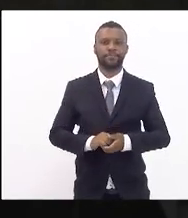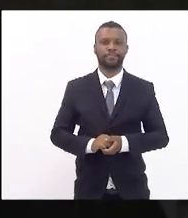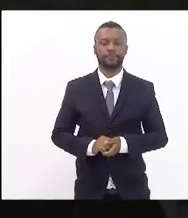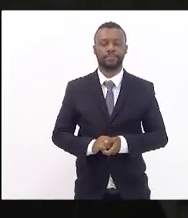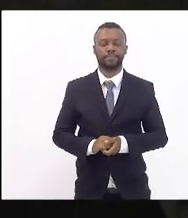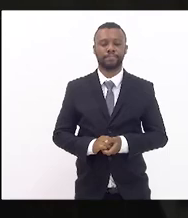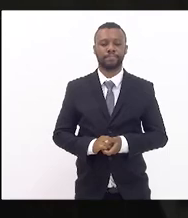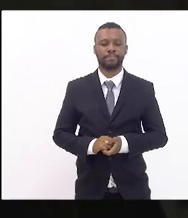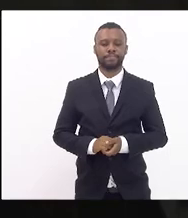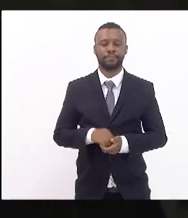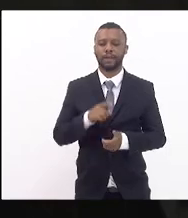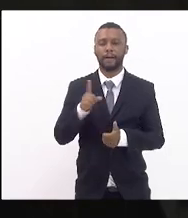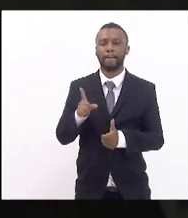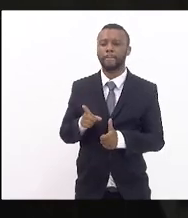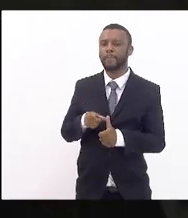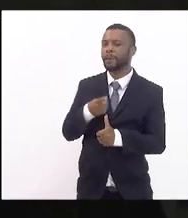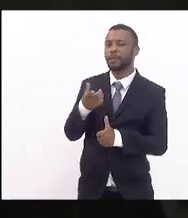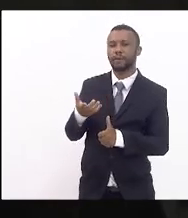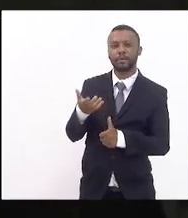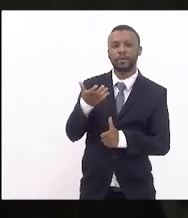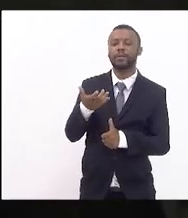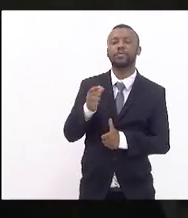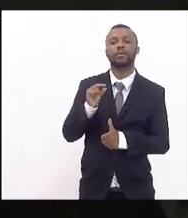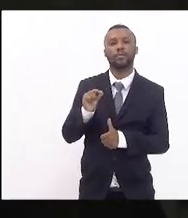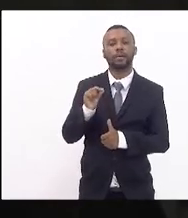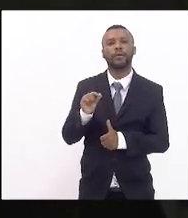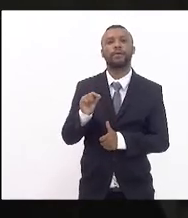Primeiro, senhora presidente, para manter